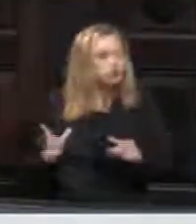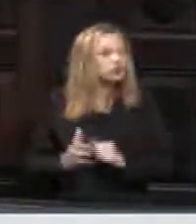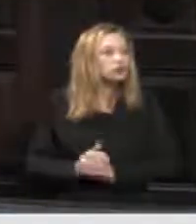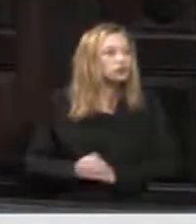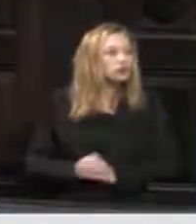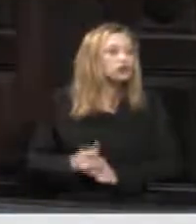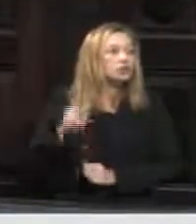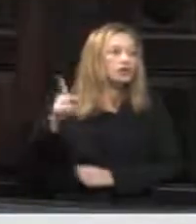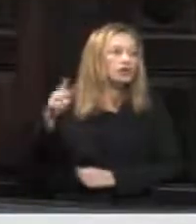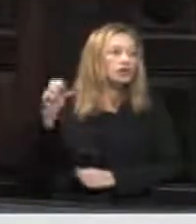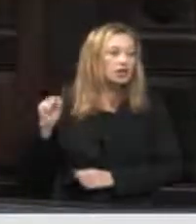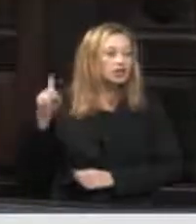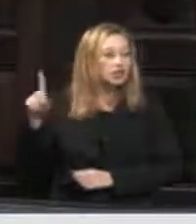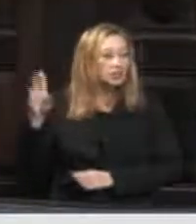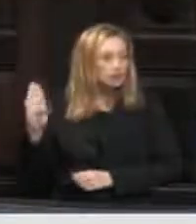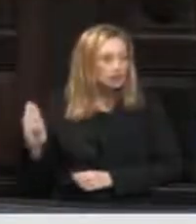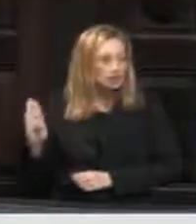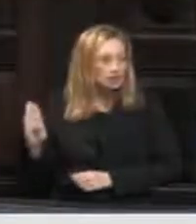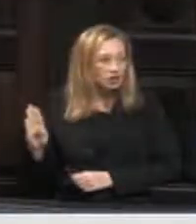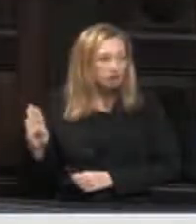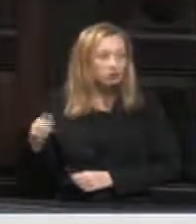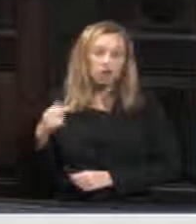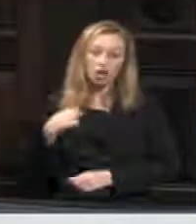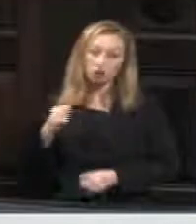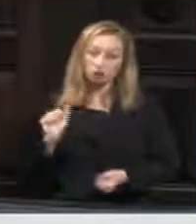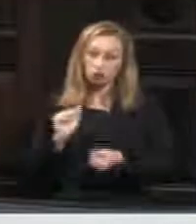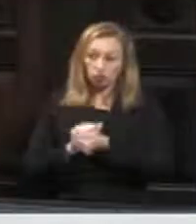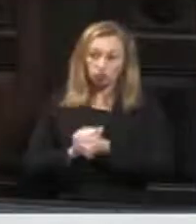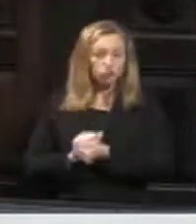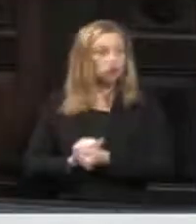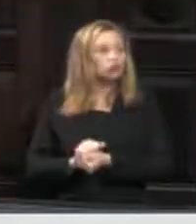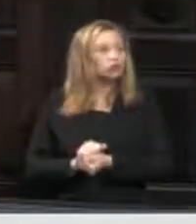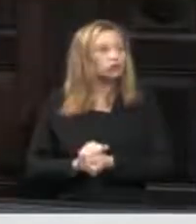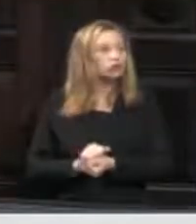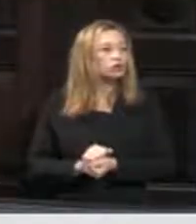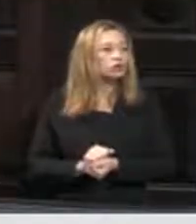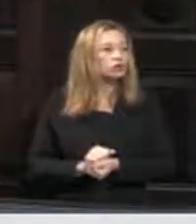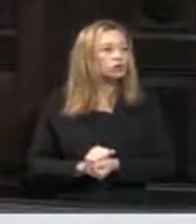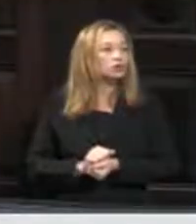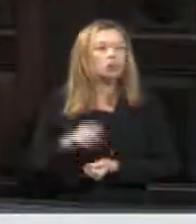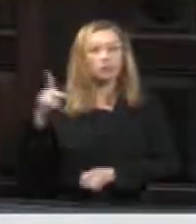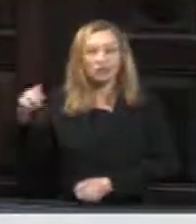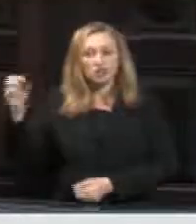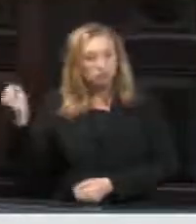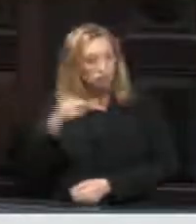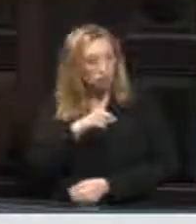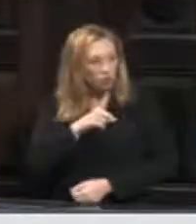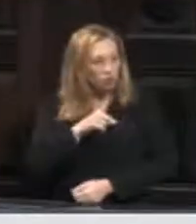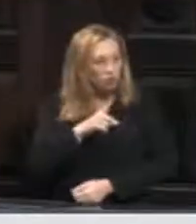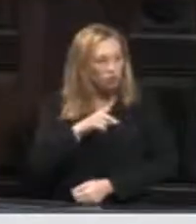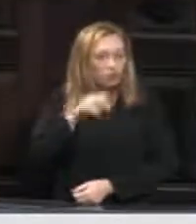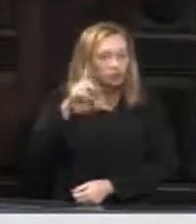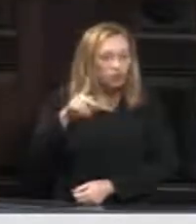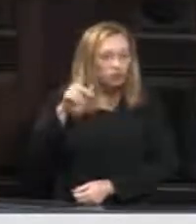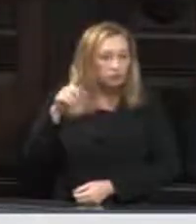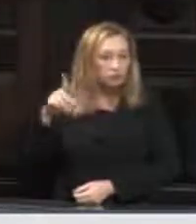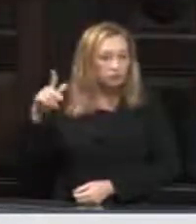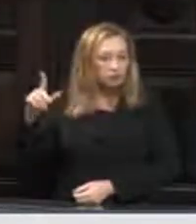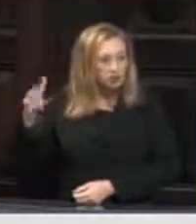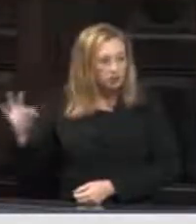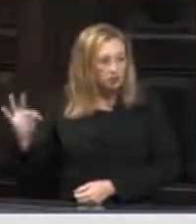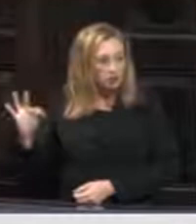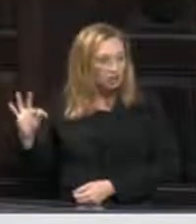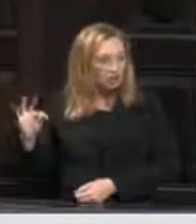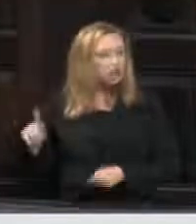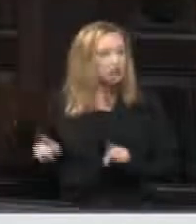no PSDB, onde eu me incluo, tem no PSOL, tem no PDT e